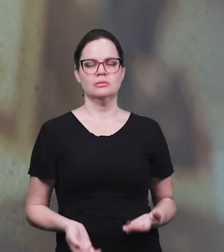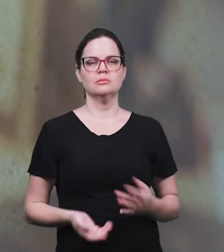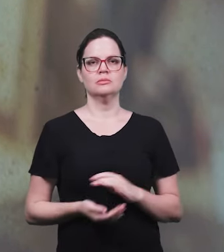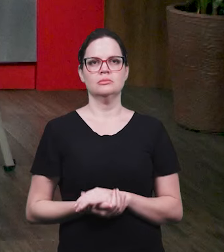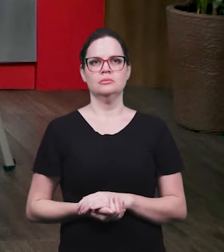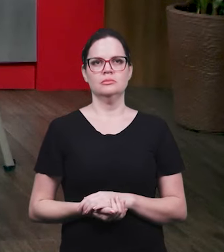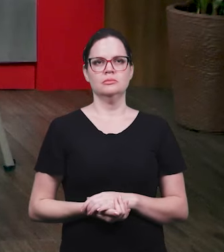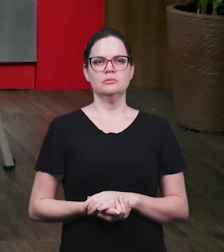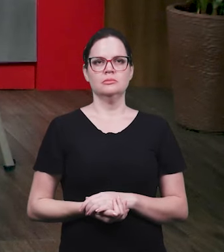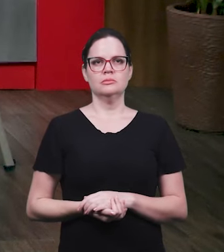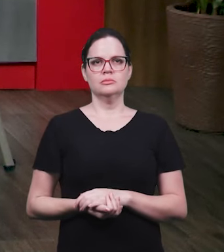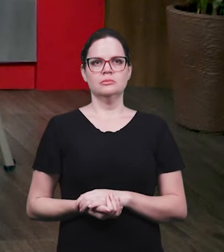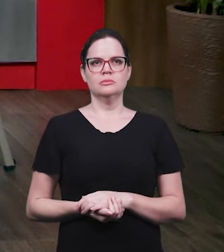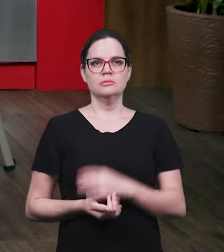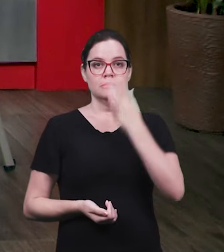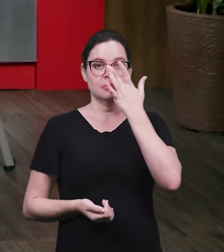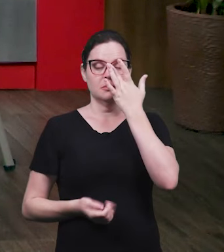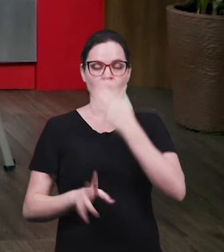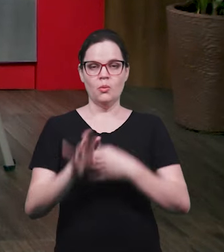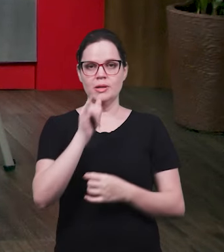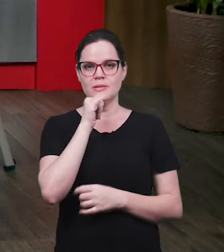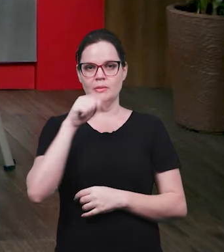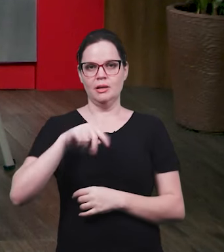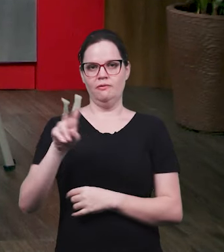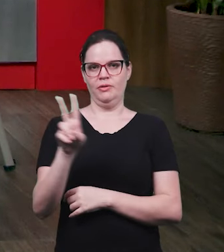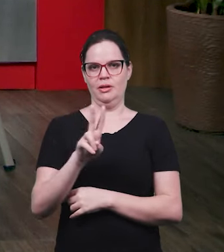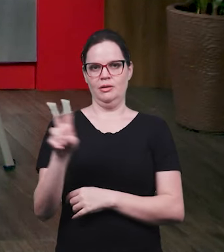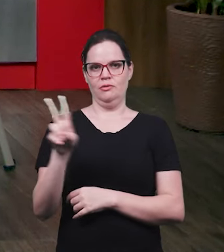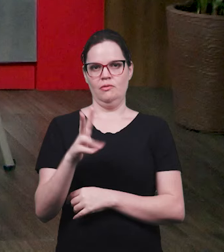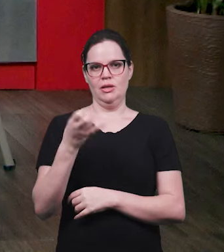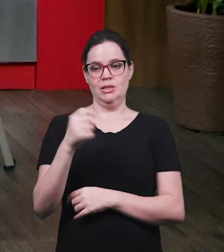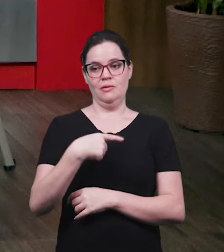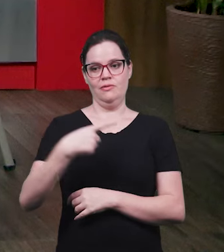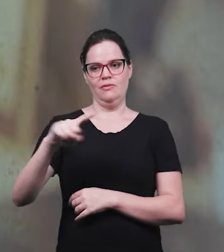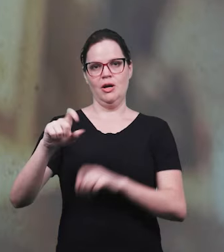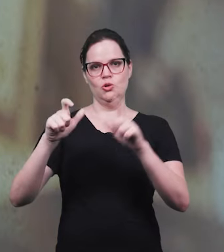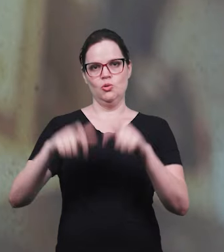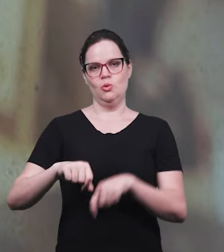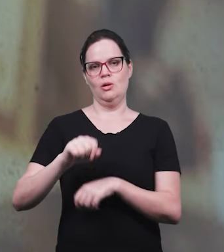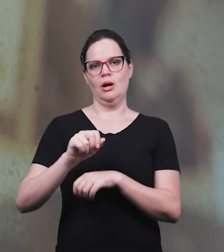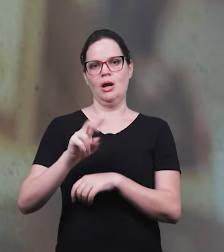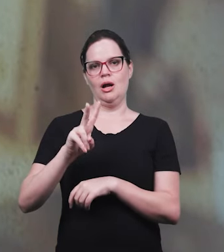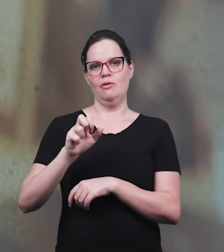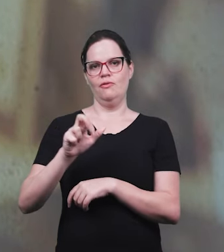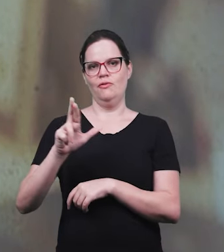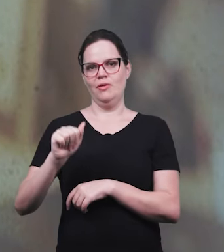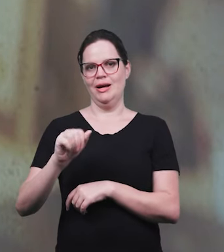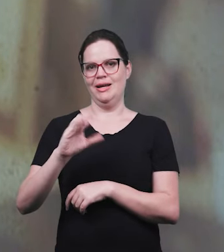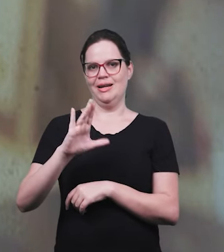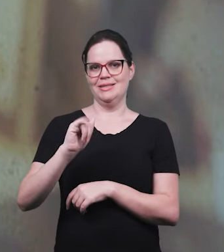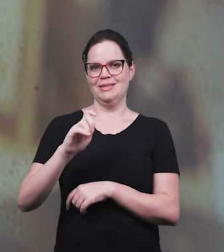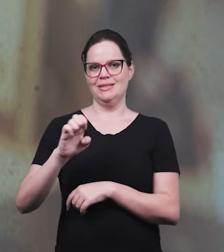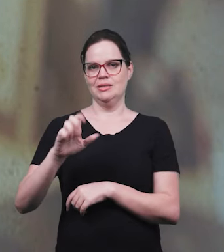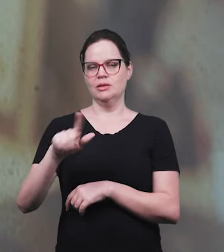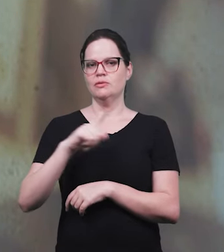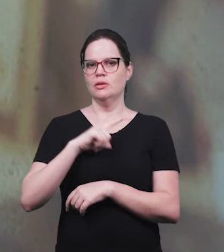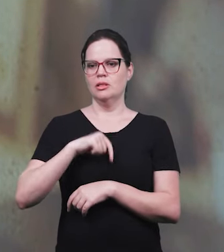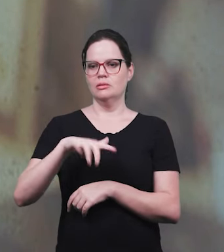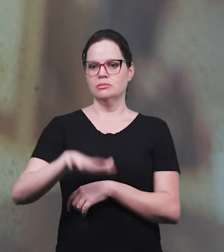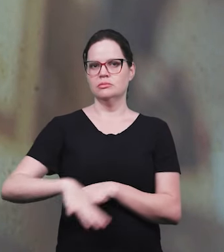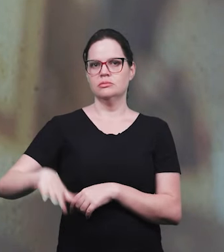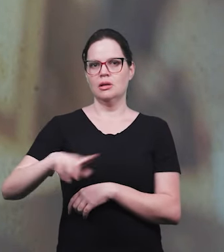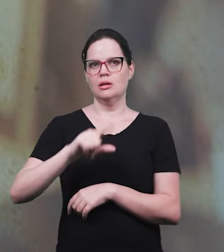A maioria dos tribunais costuma ter essa sala. Então, por exemplo, estamos em Vila Velha. Se você for aqui na Vara Civil de Vila Velha, nós temos ali um local onde há, né, um